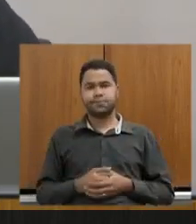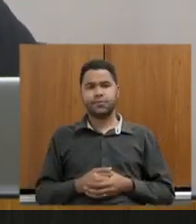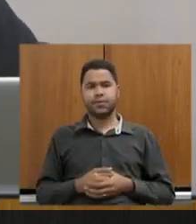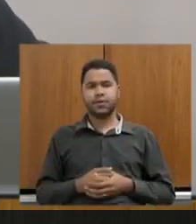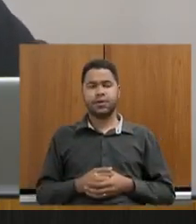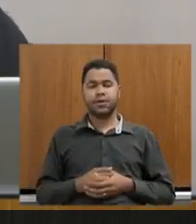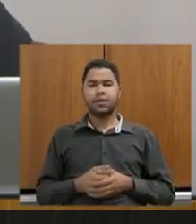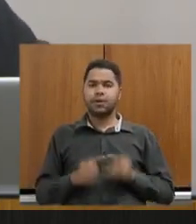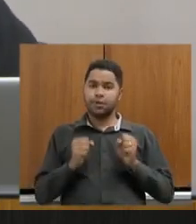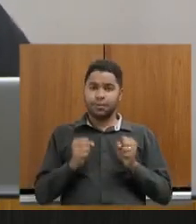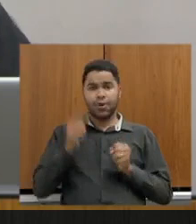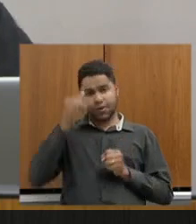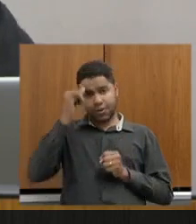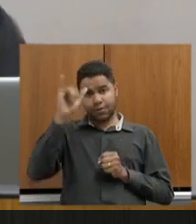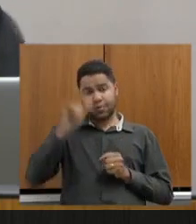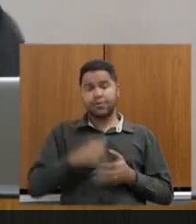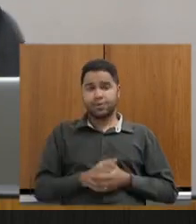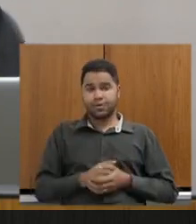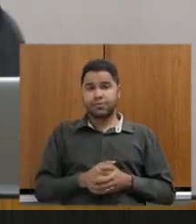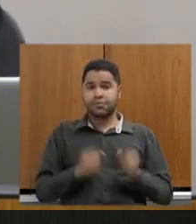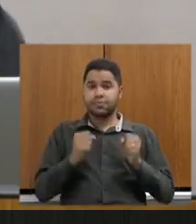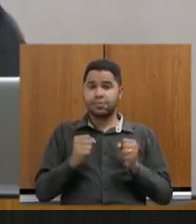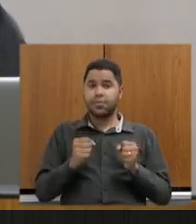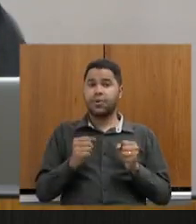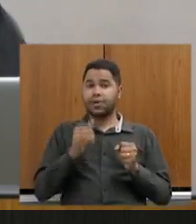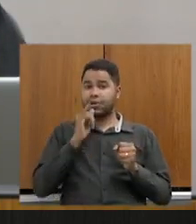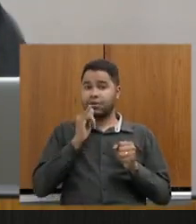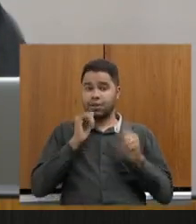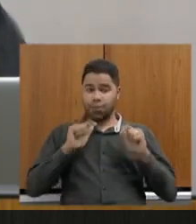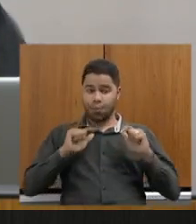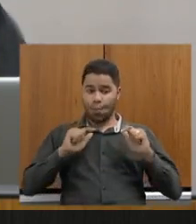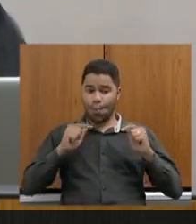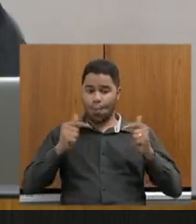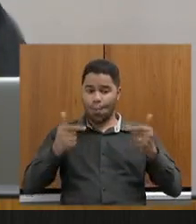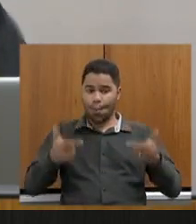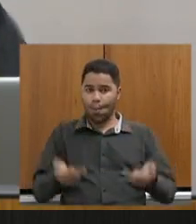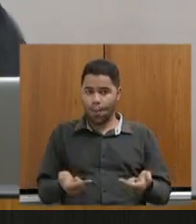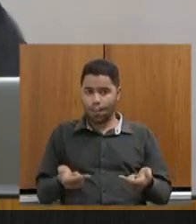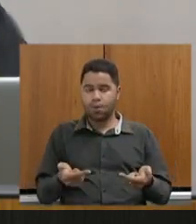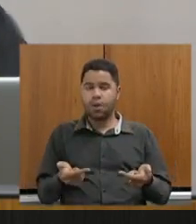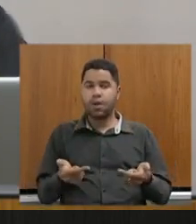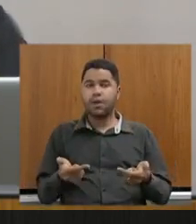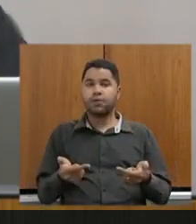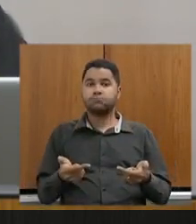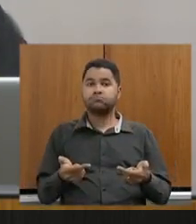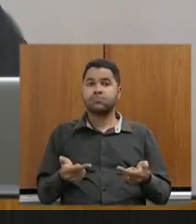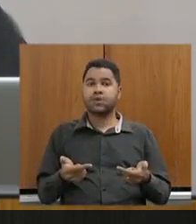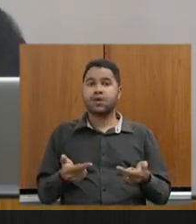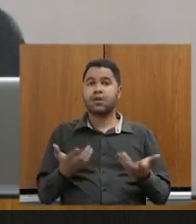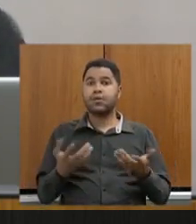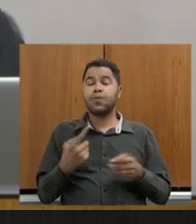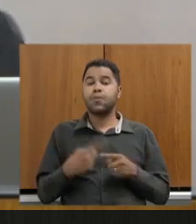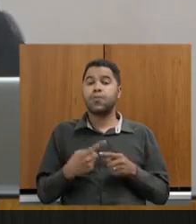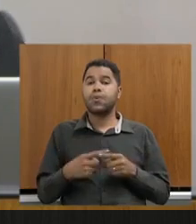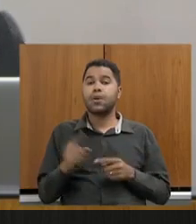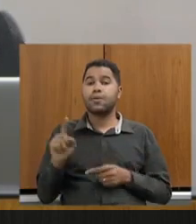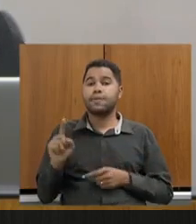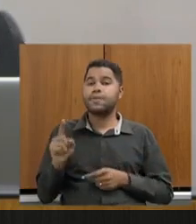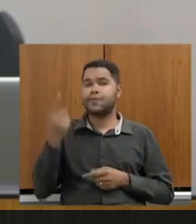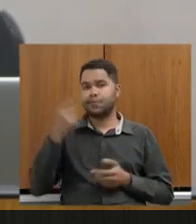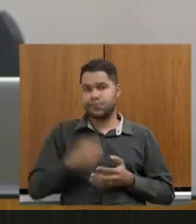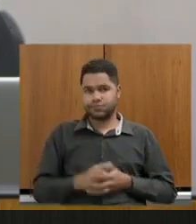a gente pode afetar pode evitar que o pneu é da viatura esteja careca Porque nós não